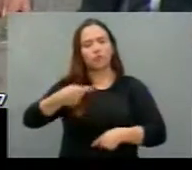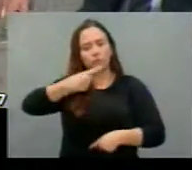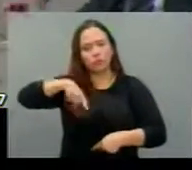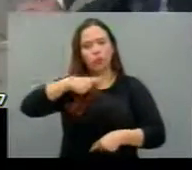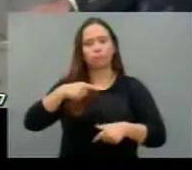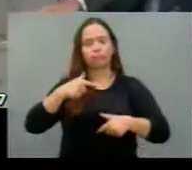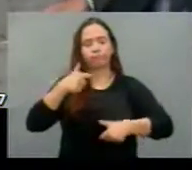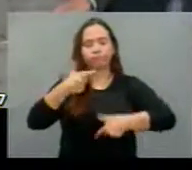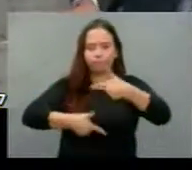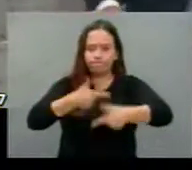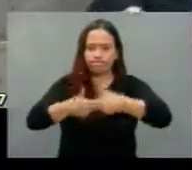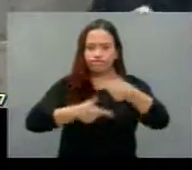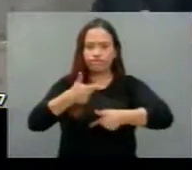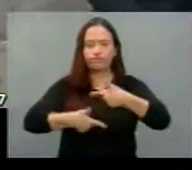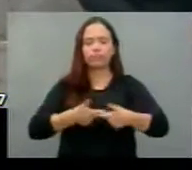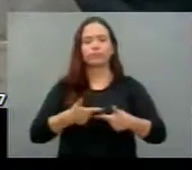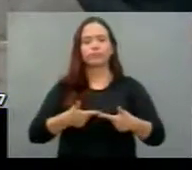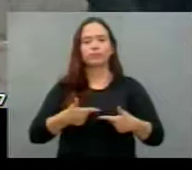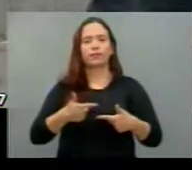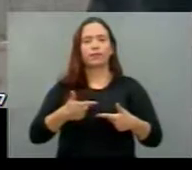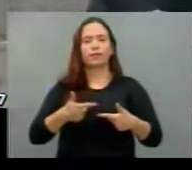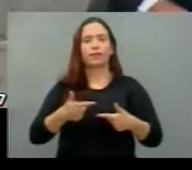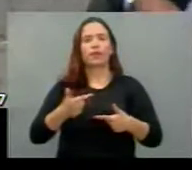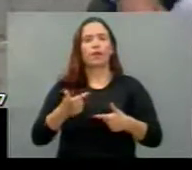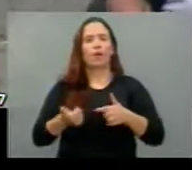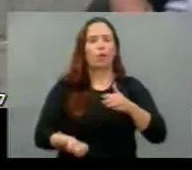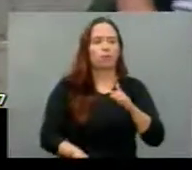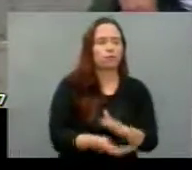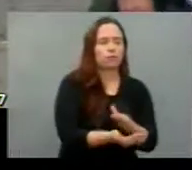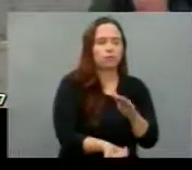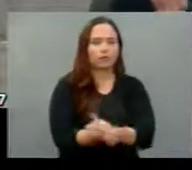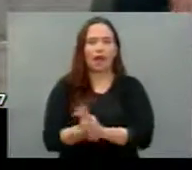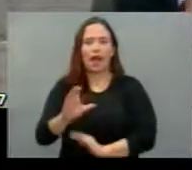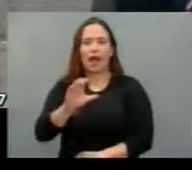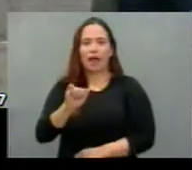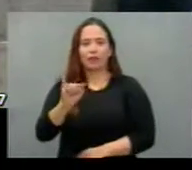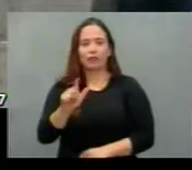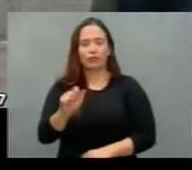essas mazelas. As mazelas do Caixa 2, as mazelas